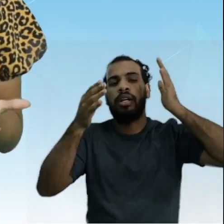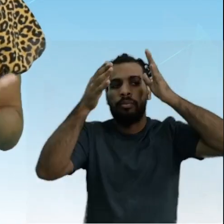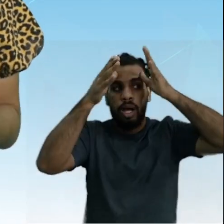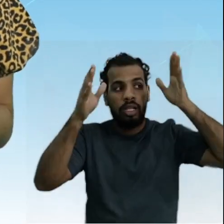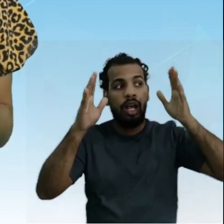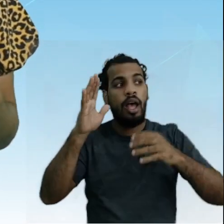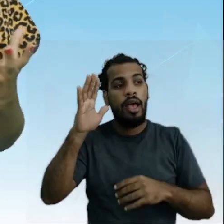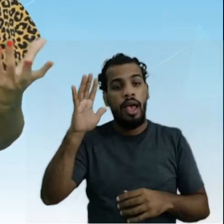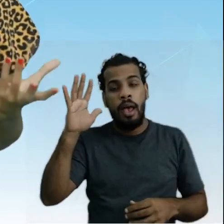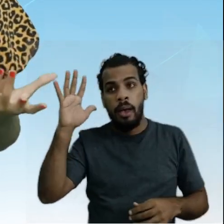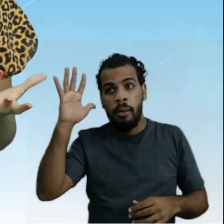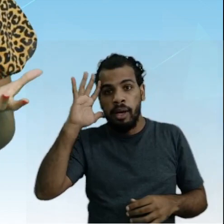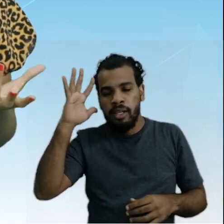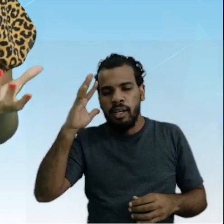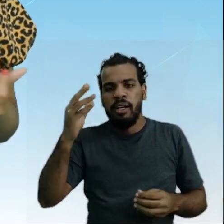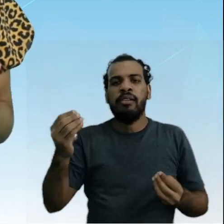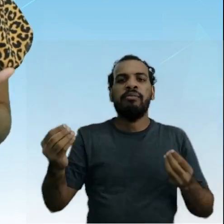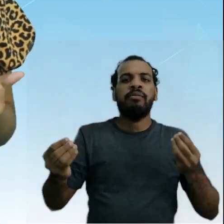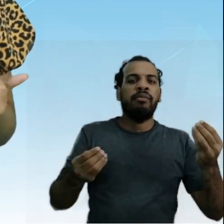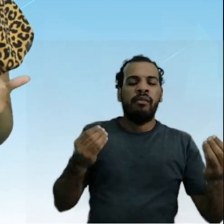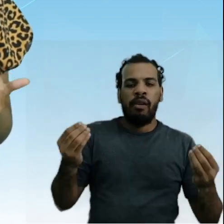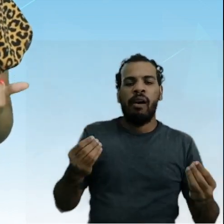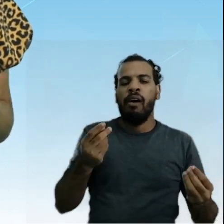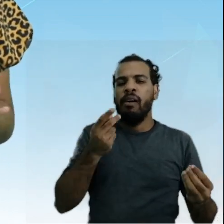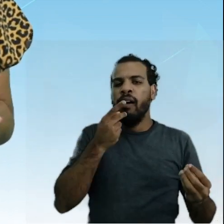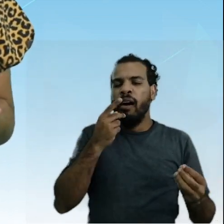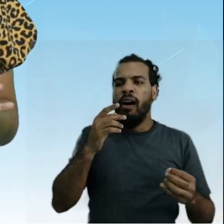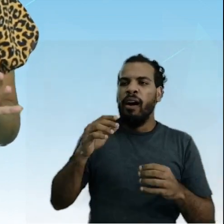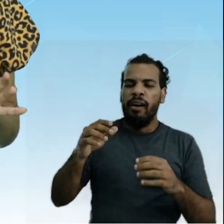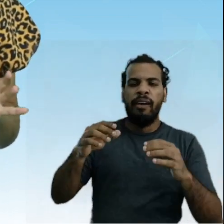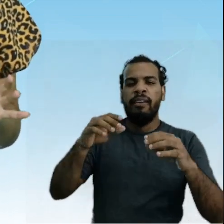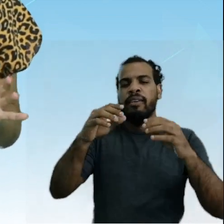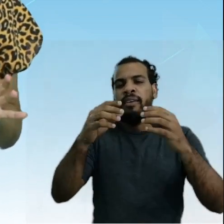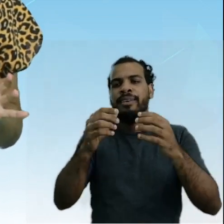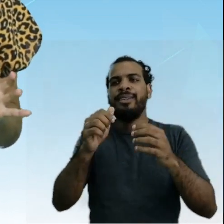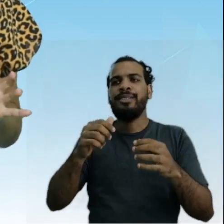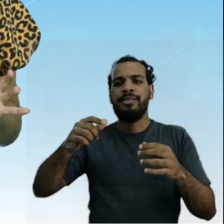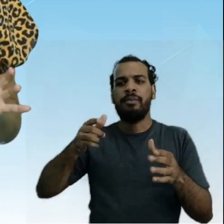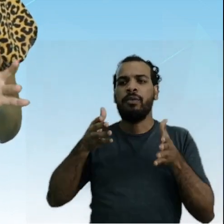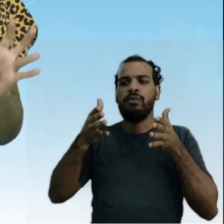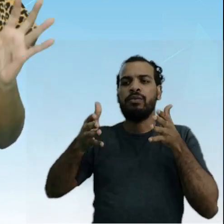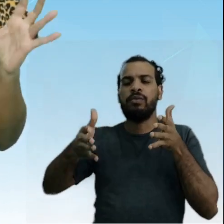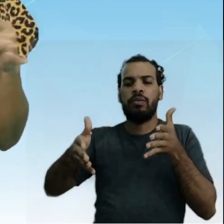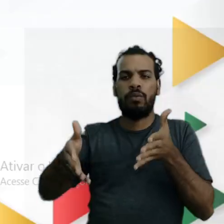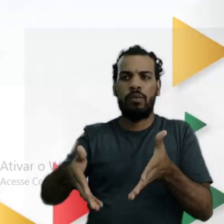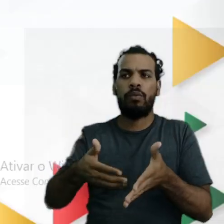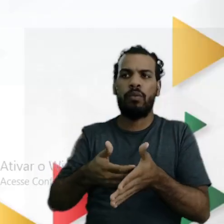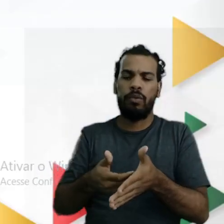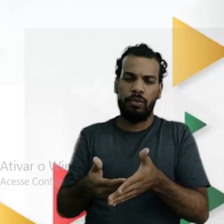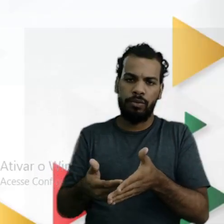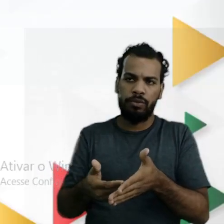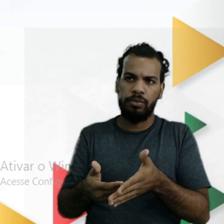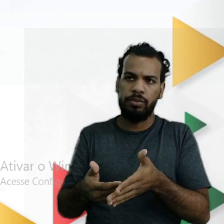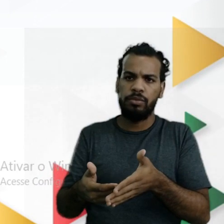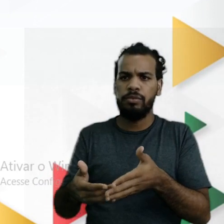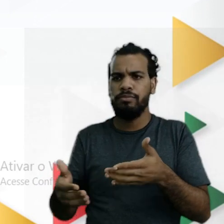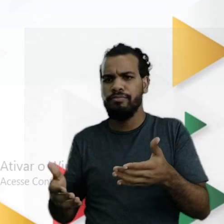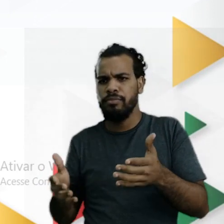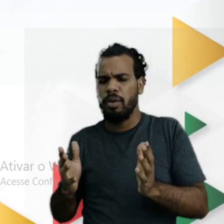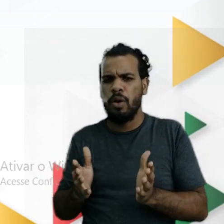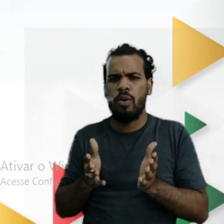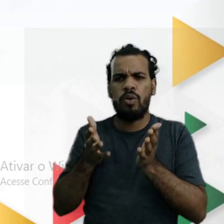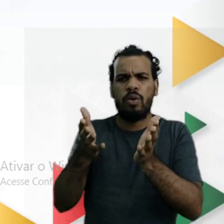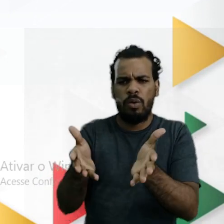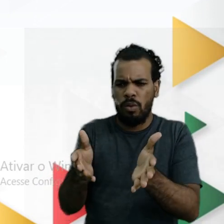imaginar a situação. Quando ele fala aqui nessa frase, Anal mergulhou, meu bumba cadê? Anal mergulhou, a